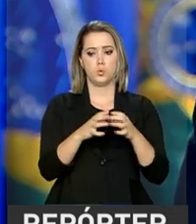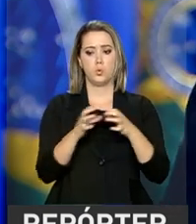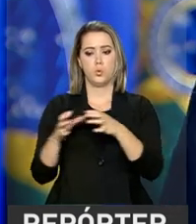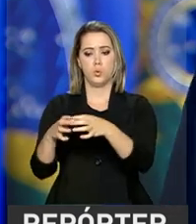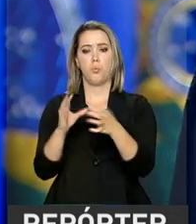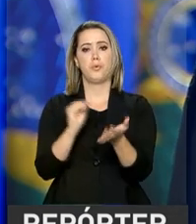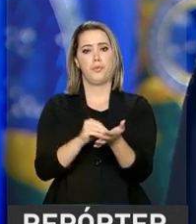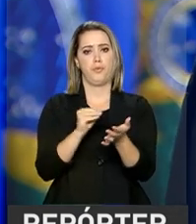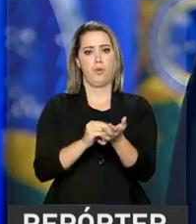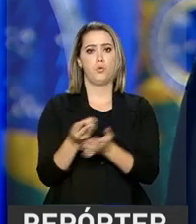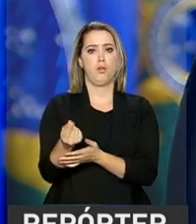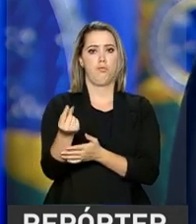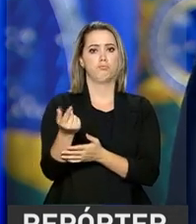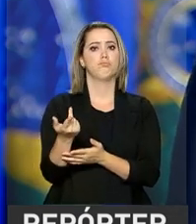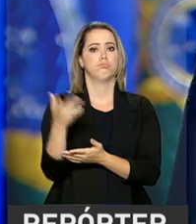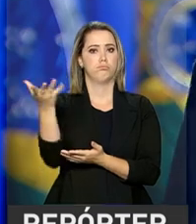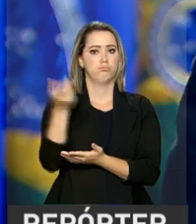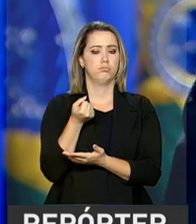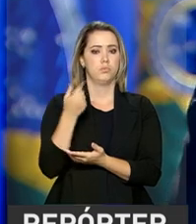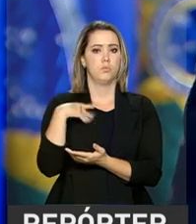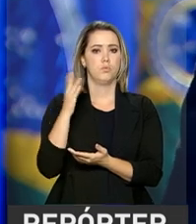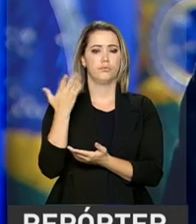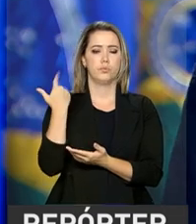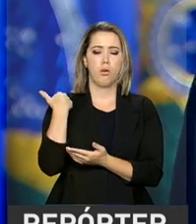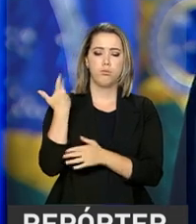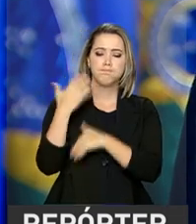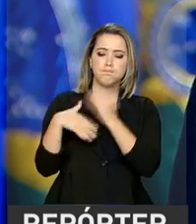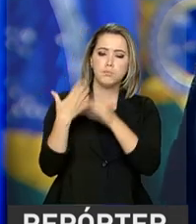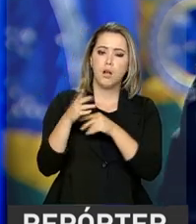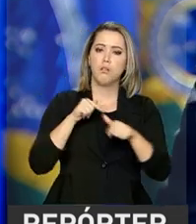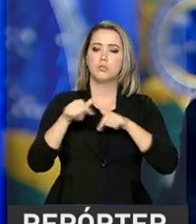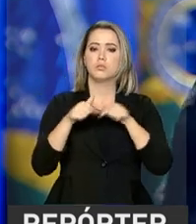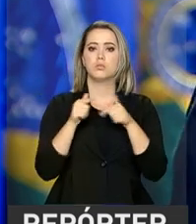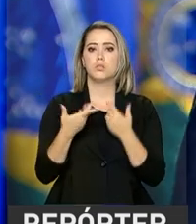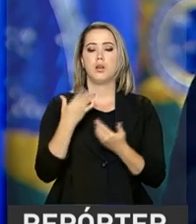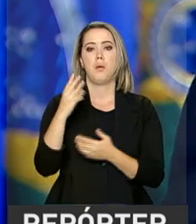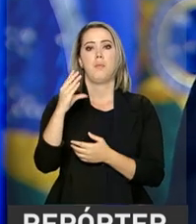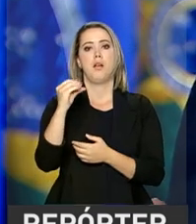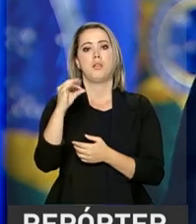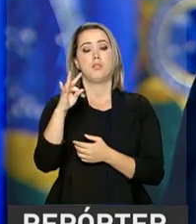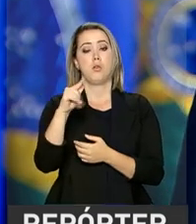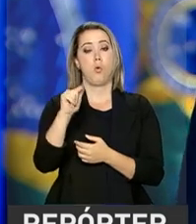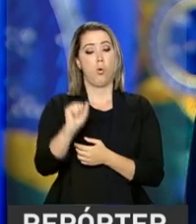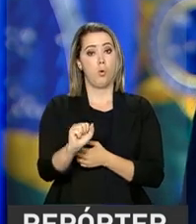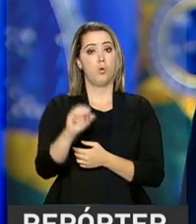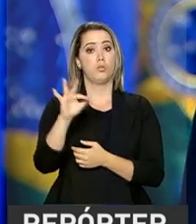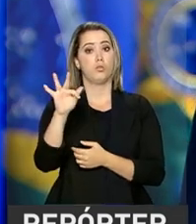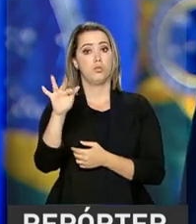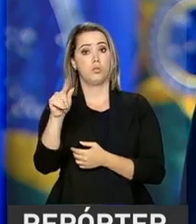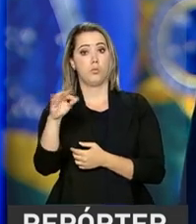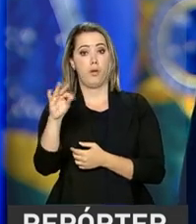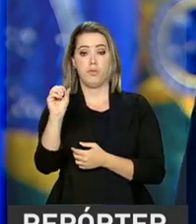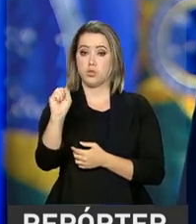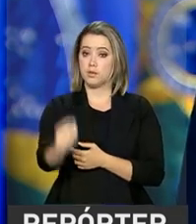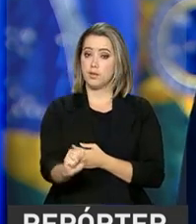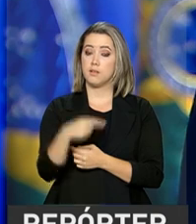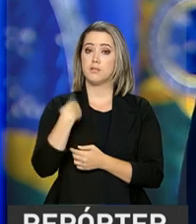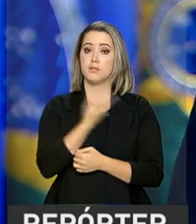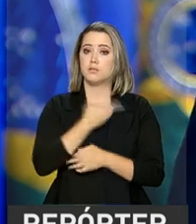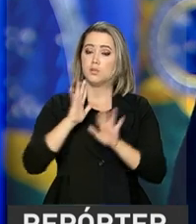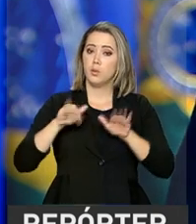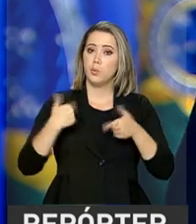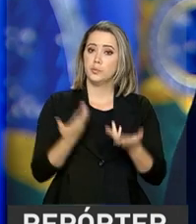para receber seu dinheiro depositado durante anos de trabalho nas contas inativas do fundo de garantia.